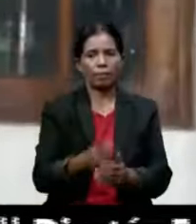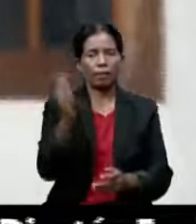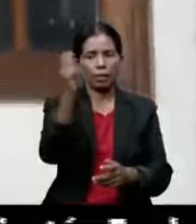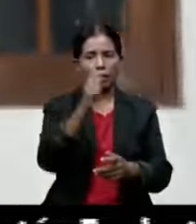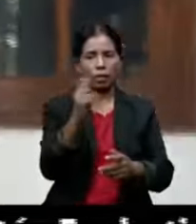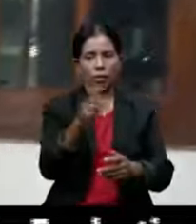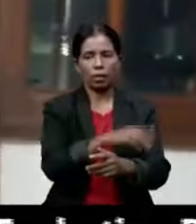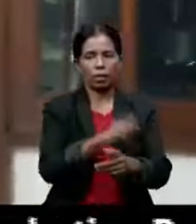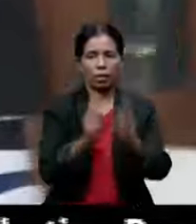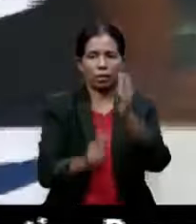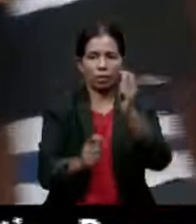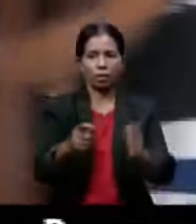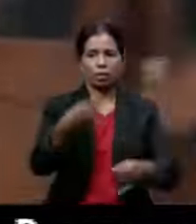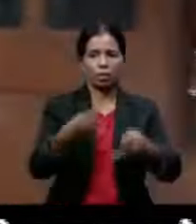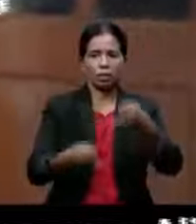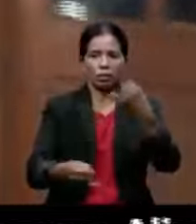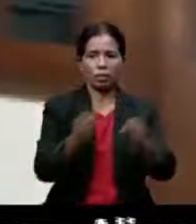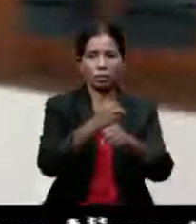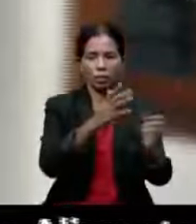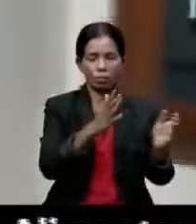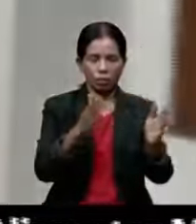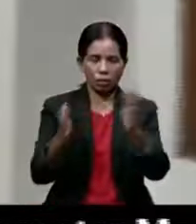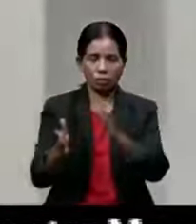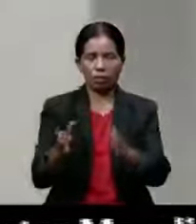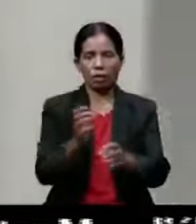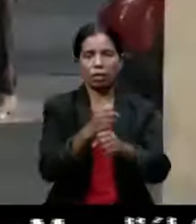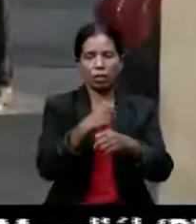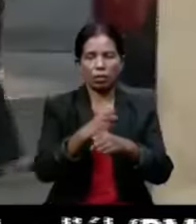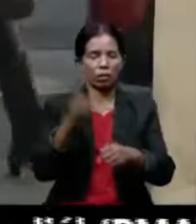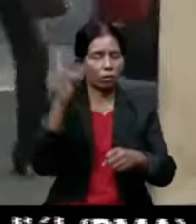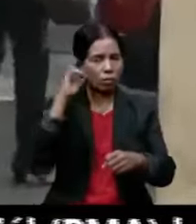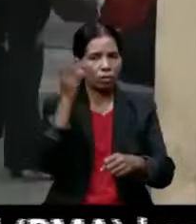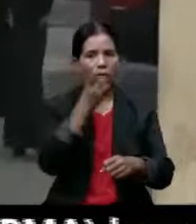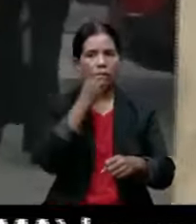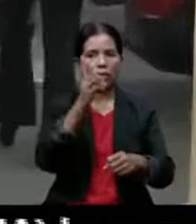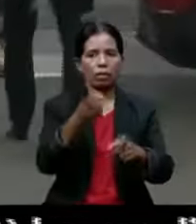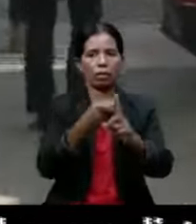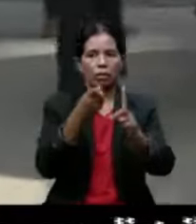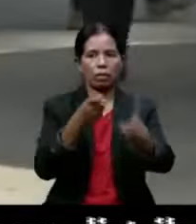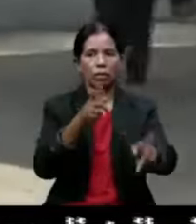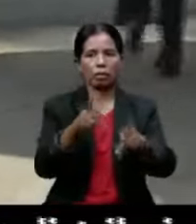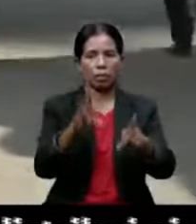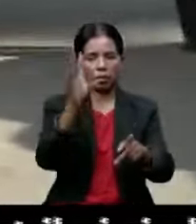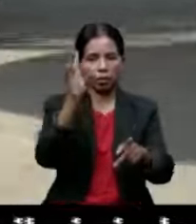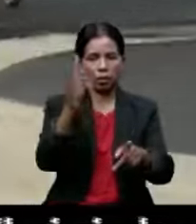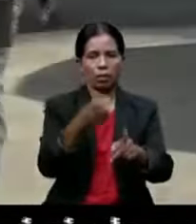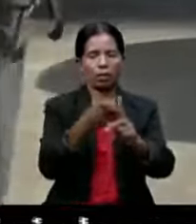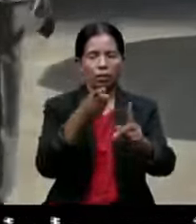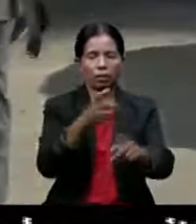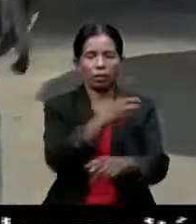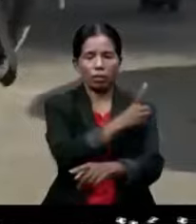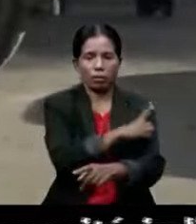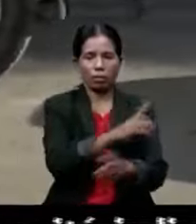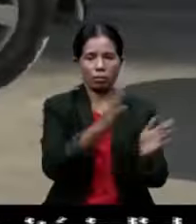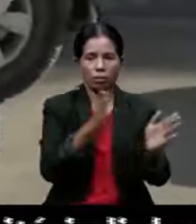nem, Supremo Tribunal de Justiça rala processo audição o de rona declaração o se testemunha na inhito, no parte de defesa